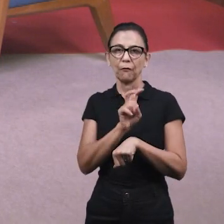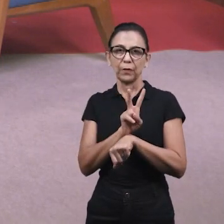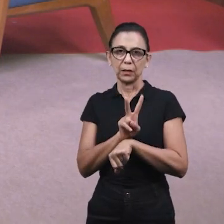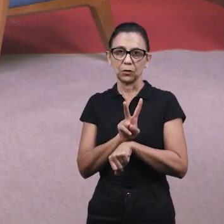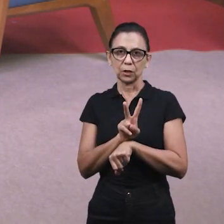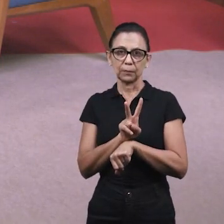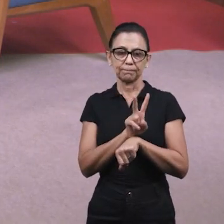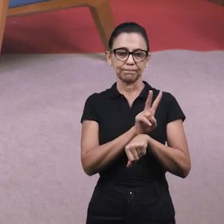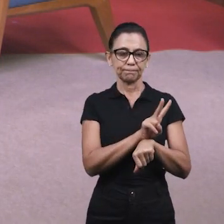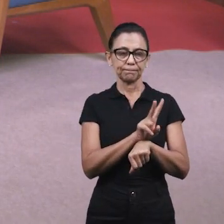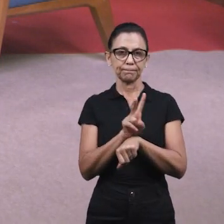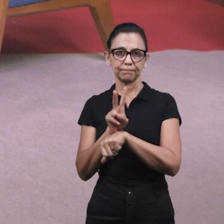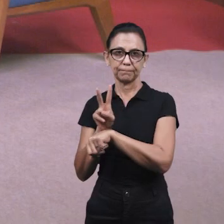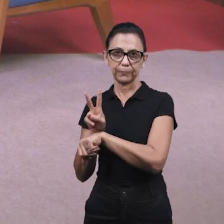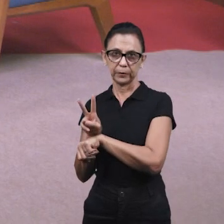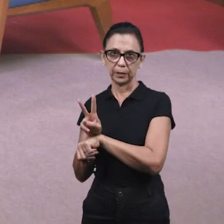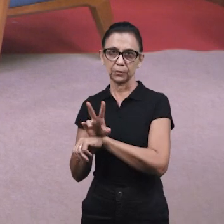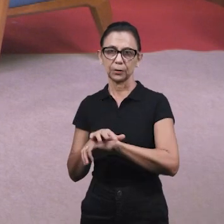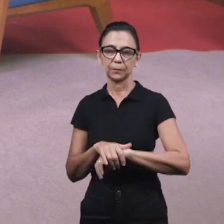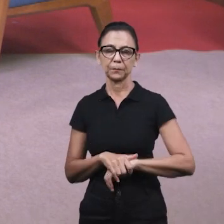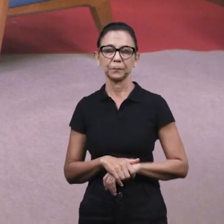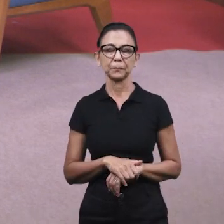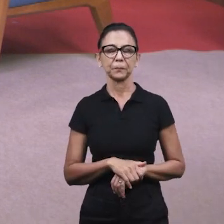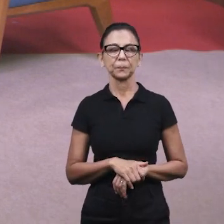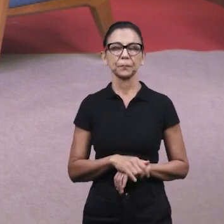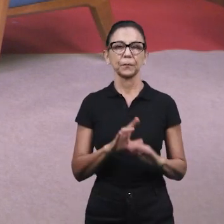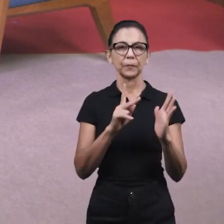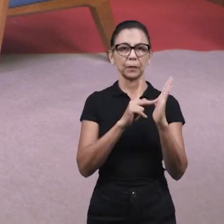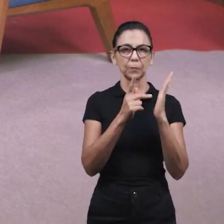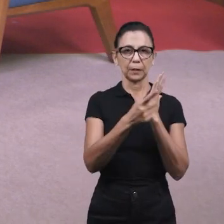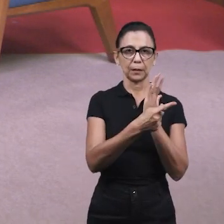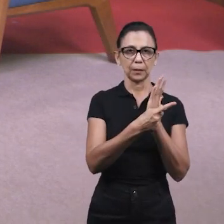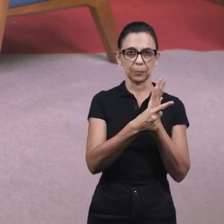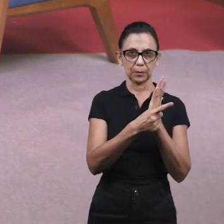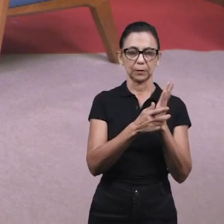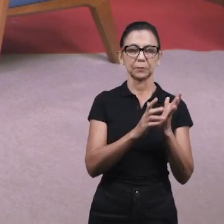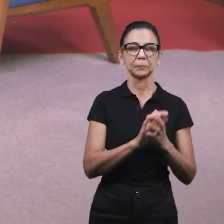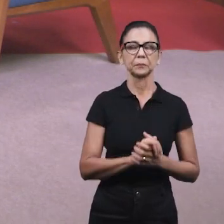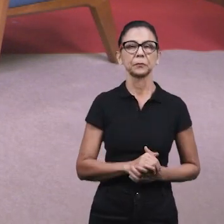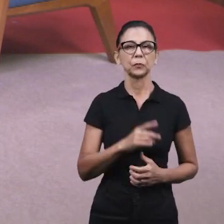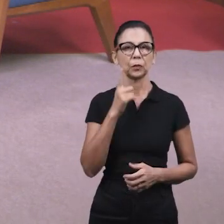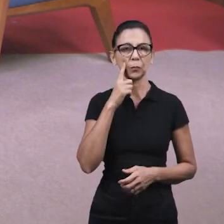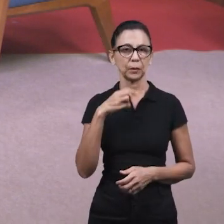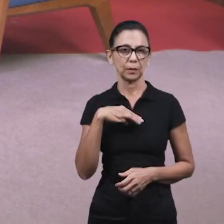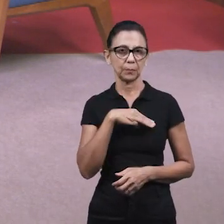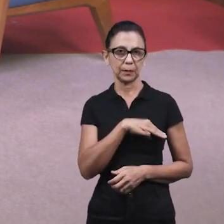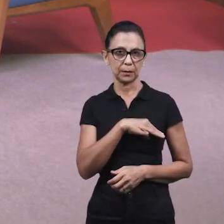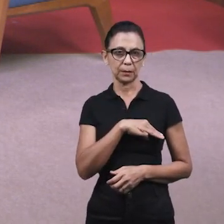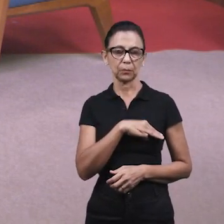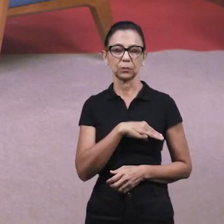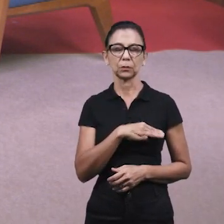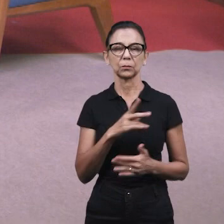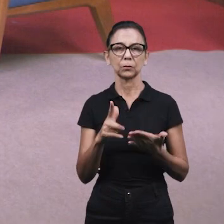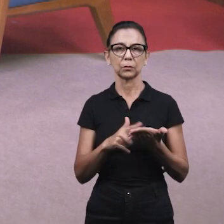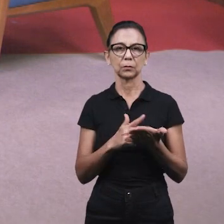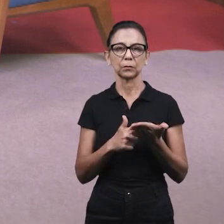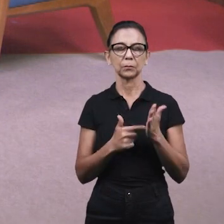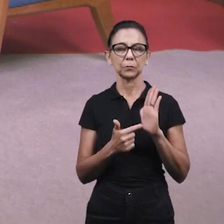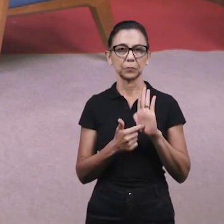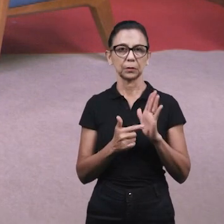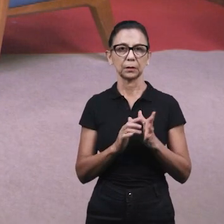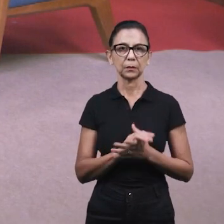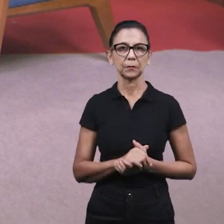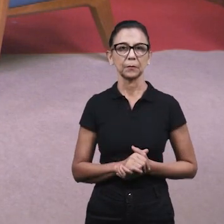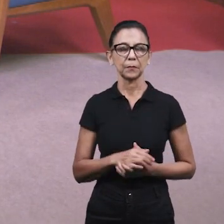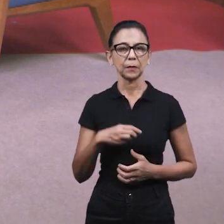e aqueles que ficarão de fora. Vamos ler Mateus, capítulo 25, versos 11 e 12, que é exatamente a parábola que você sugeriu, para que todos